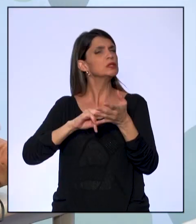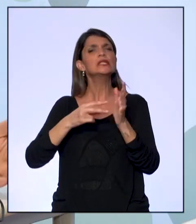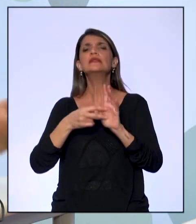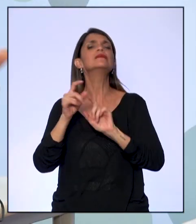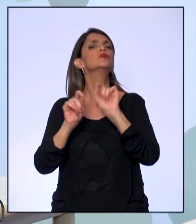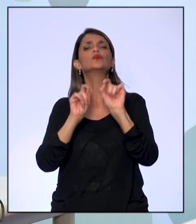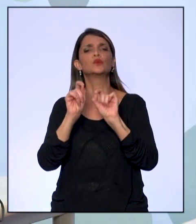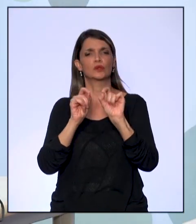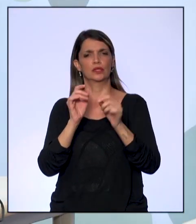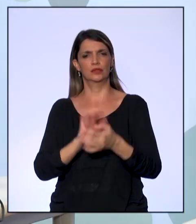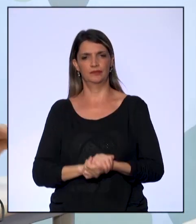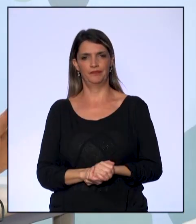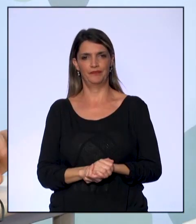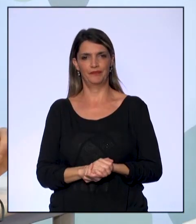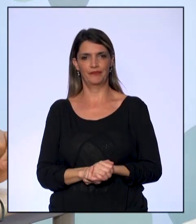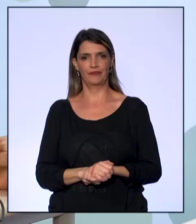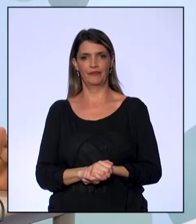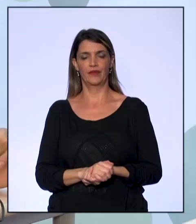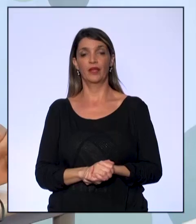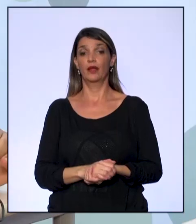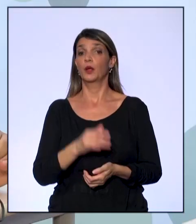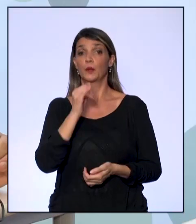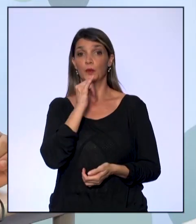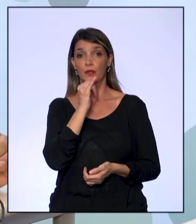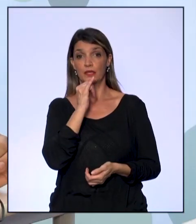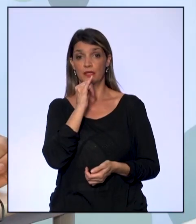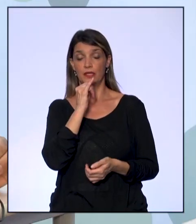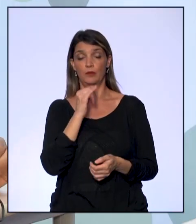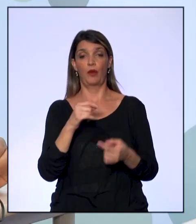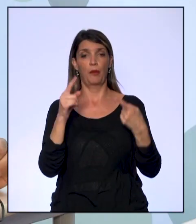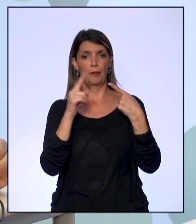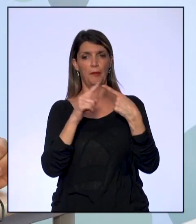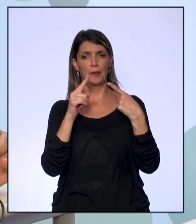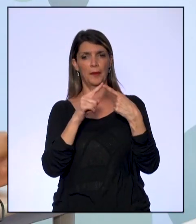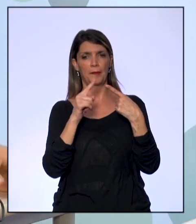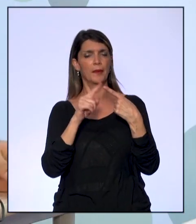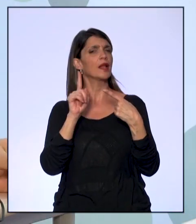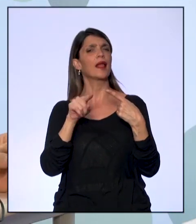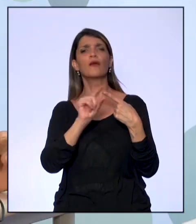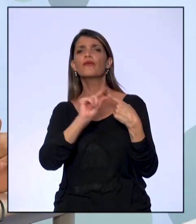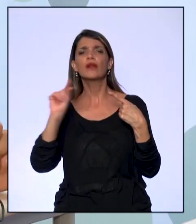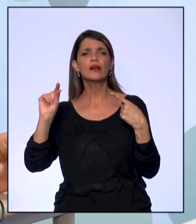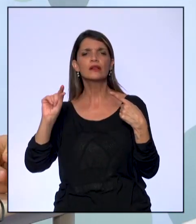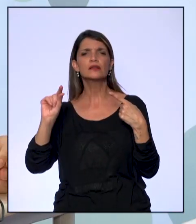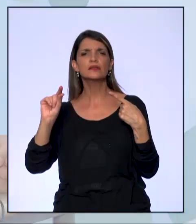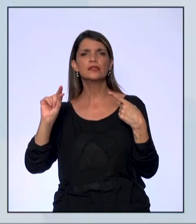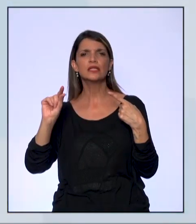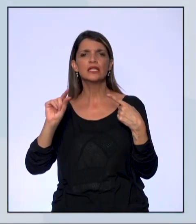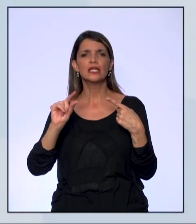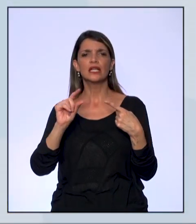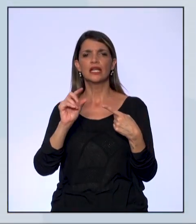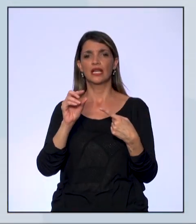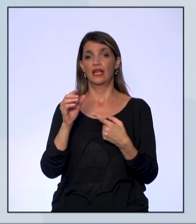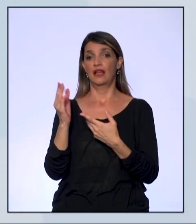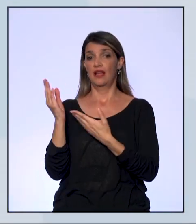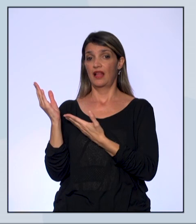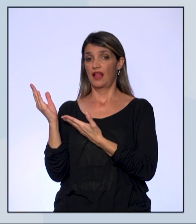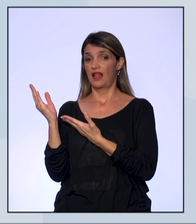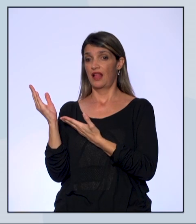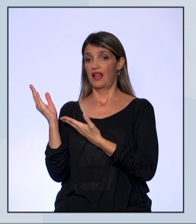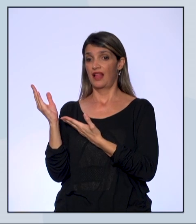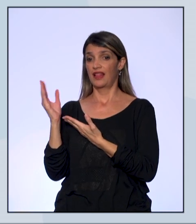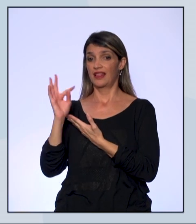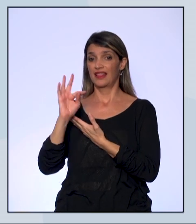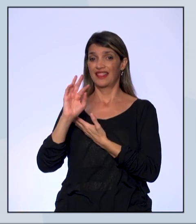tempestade em copo d'água mas vamos começar na sequência que foi dada a primeira é aos trancos e barrancos mas antes de